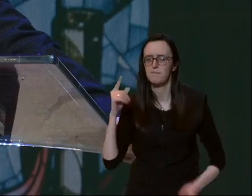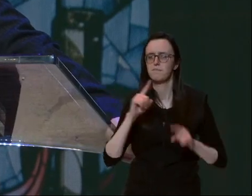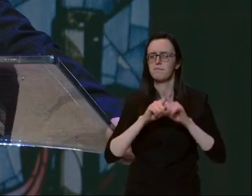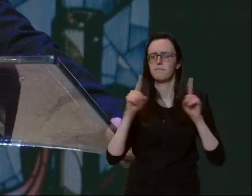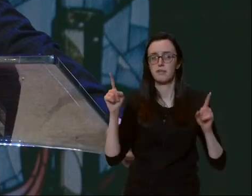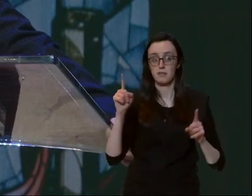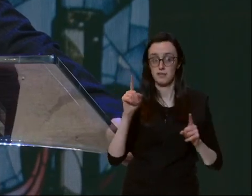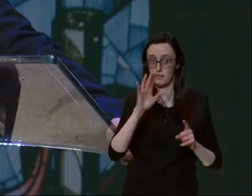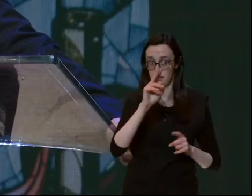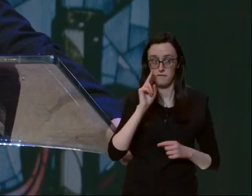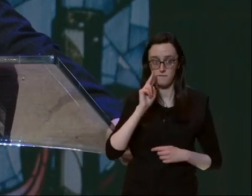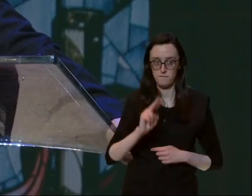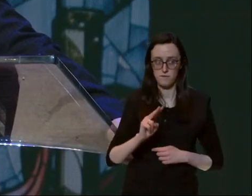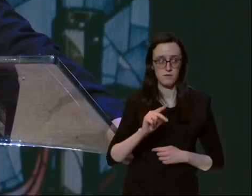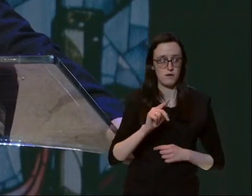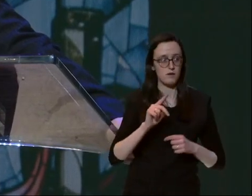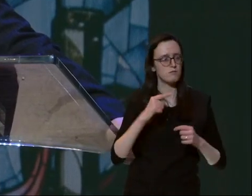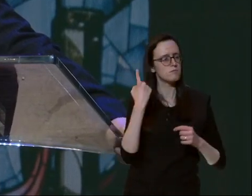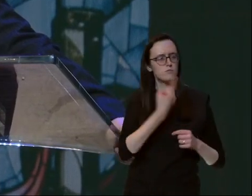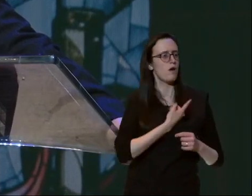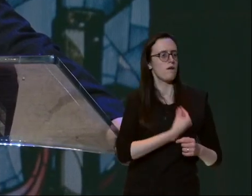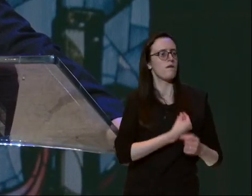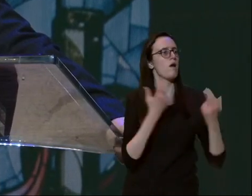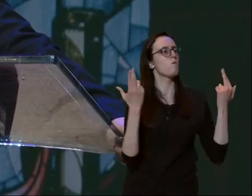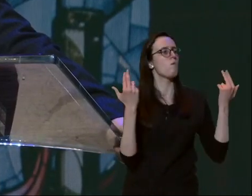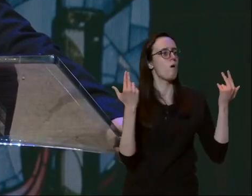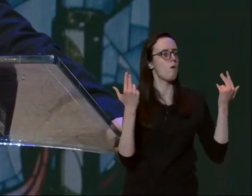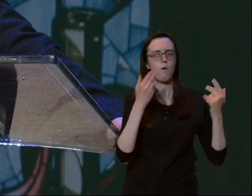Você tem um porém na sua vida?